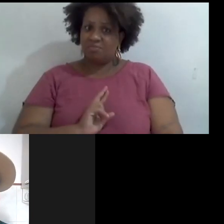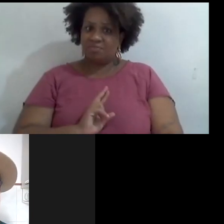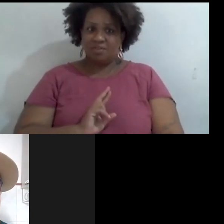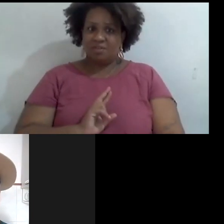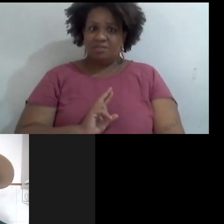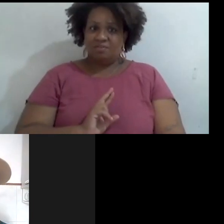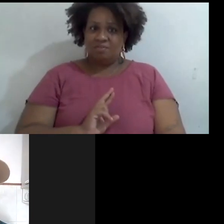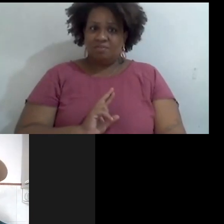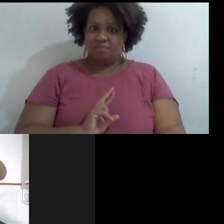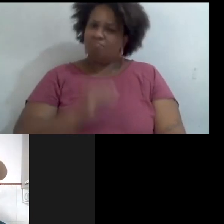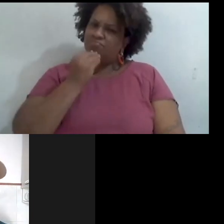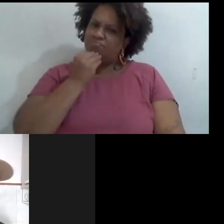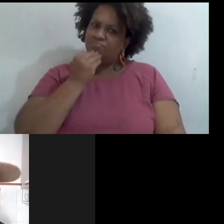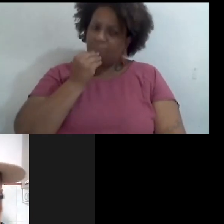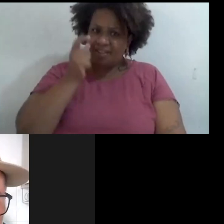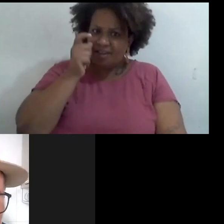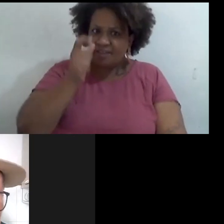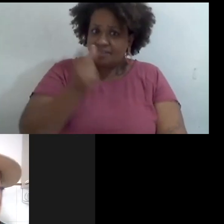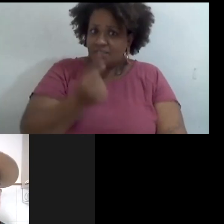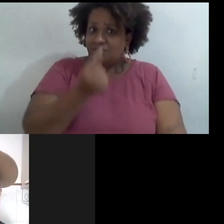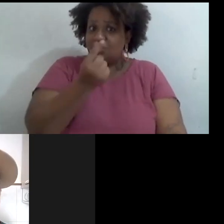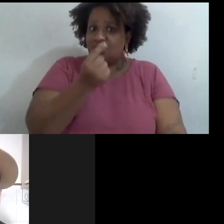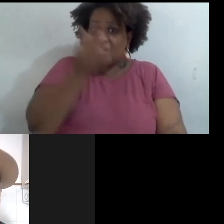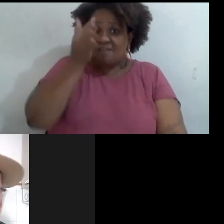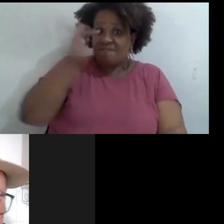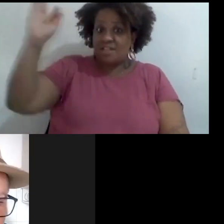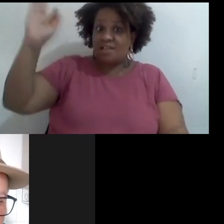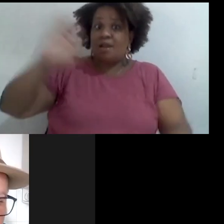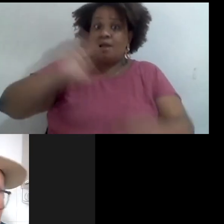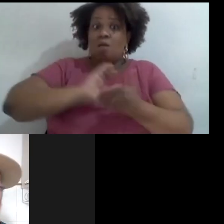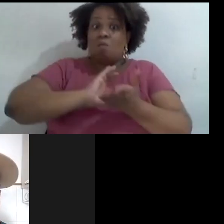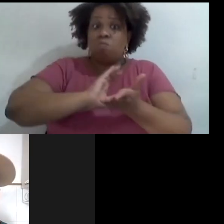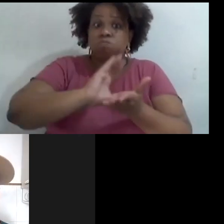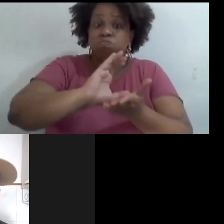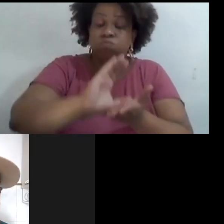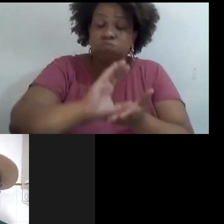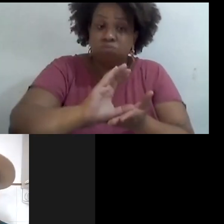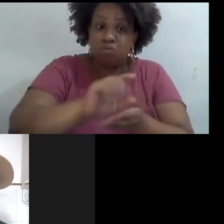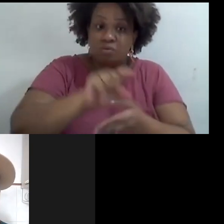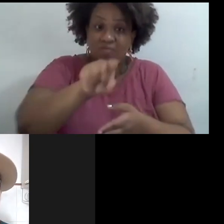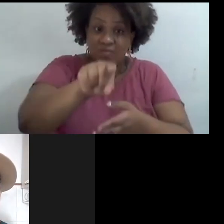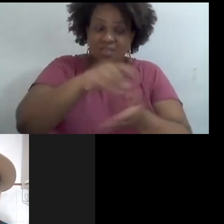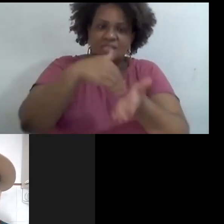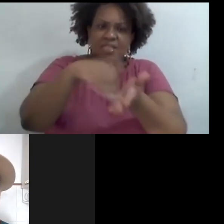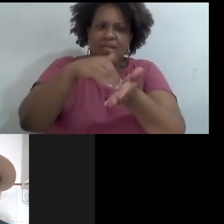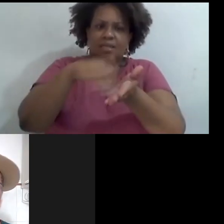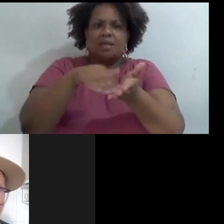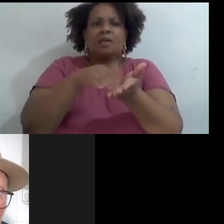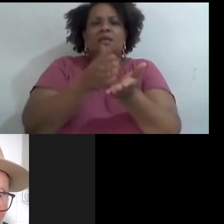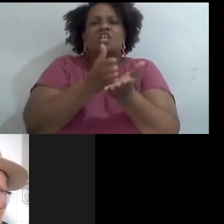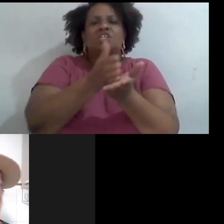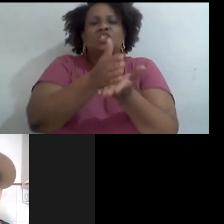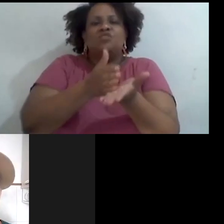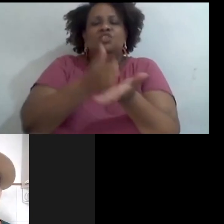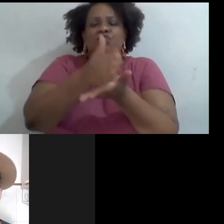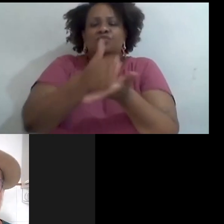seria interessante para esses recursos federais que estão chegando à secretaria fazer uma divisão de